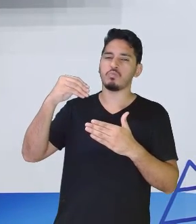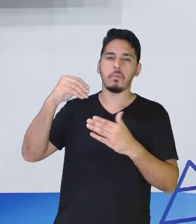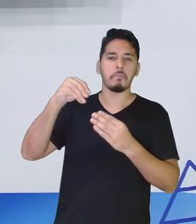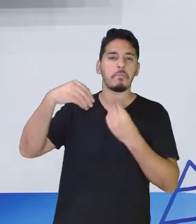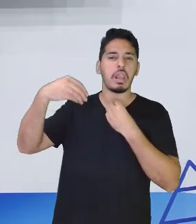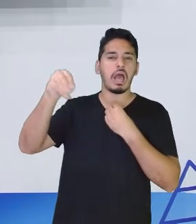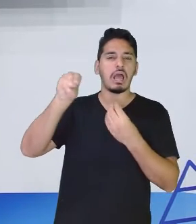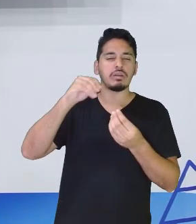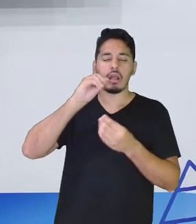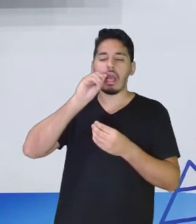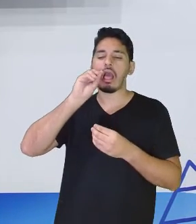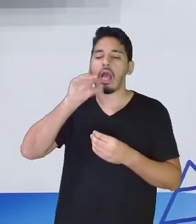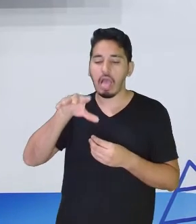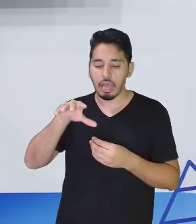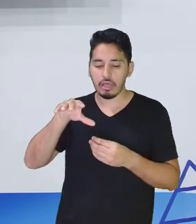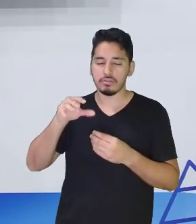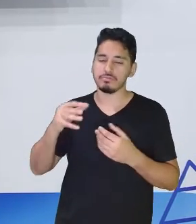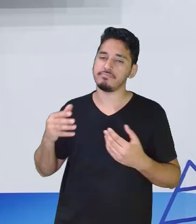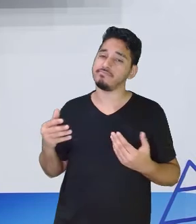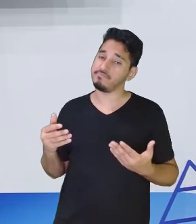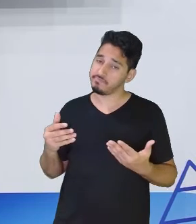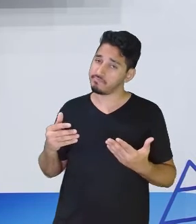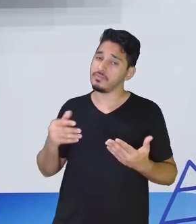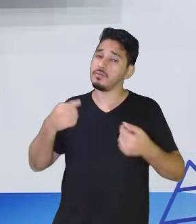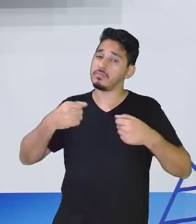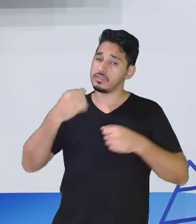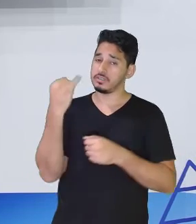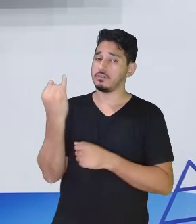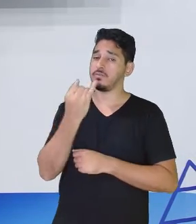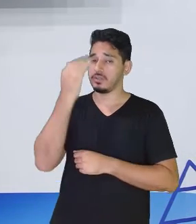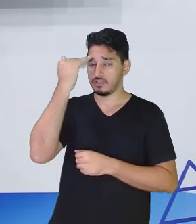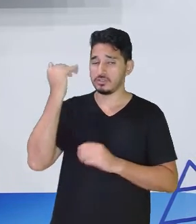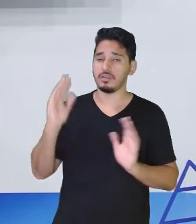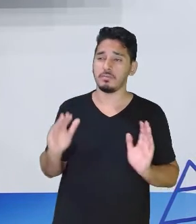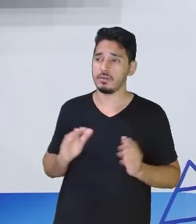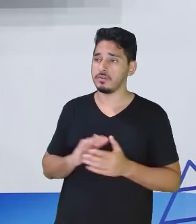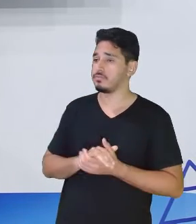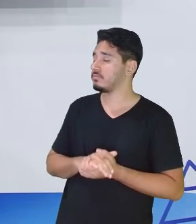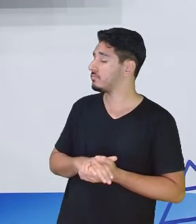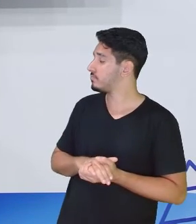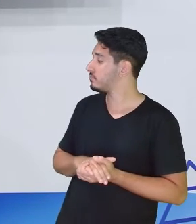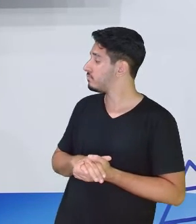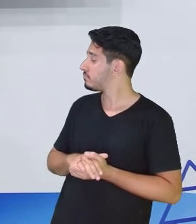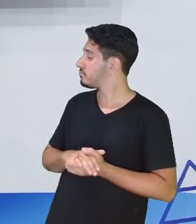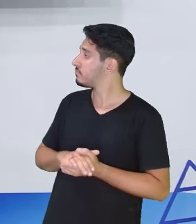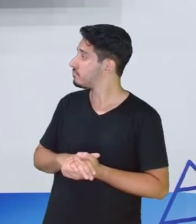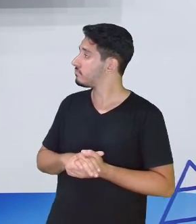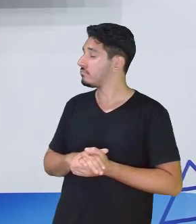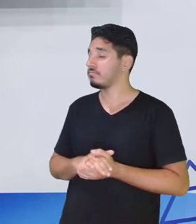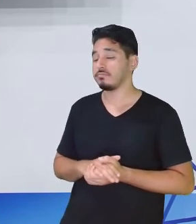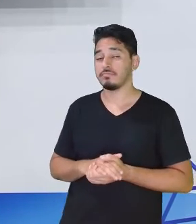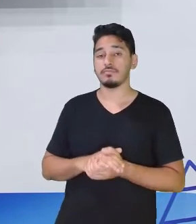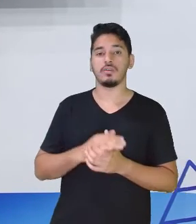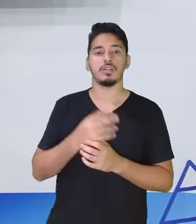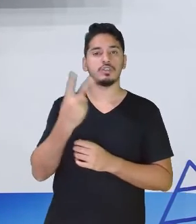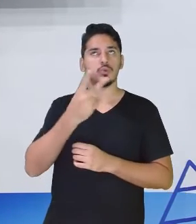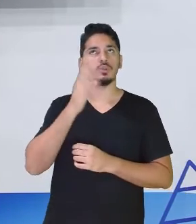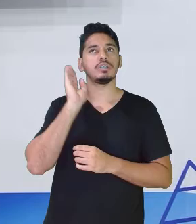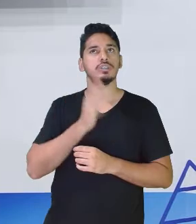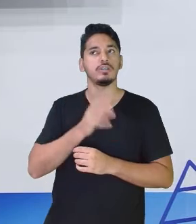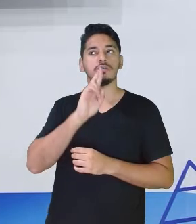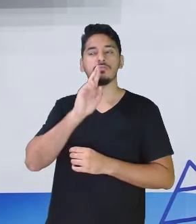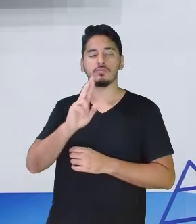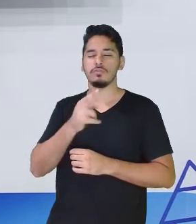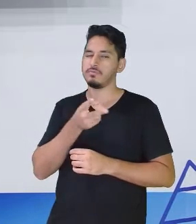tem como digerir. Então, é muito importante a gente saber isso. Então, aí nós já estamos com a segunda questão.